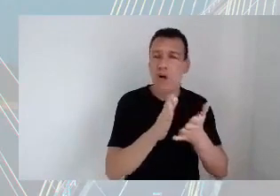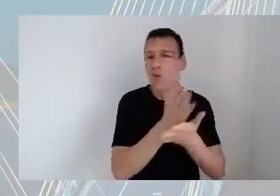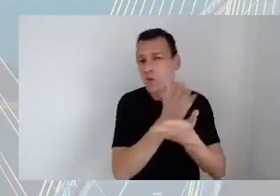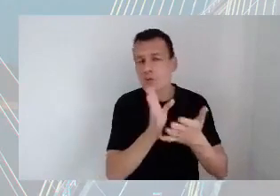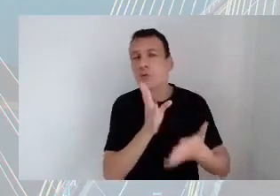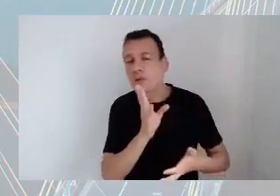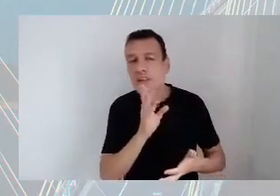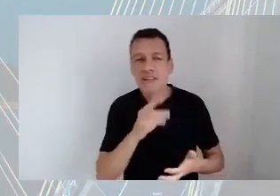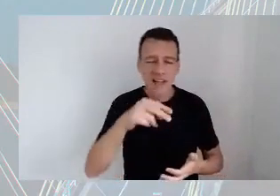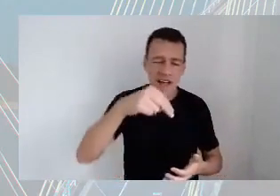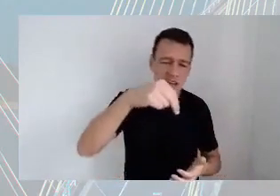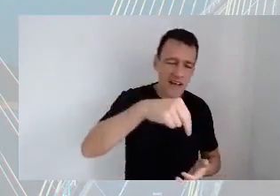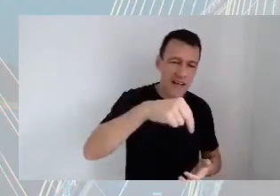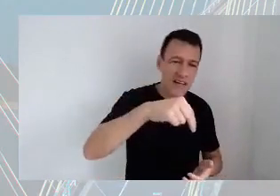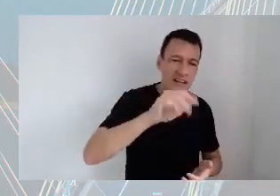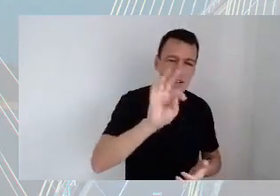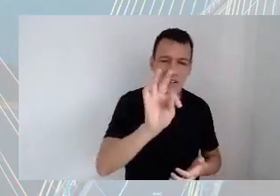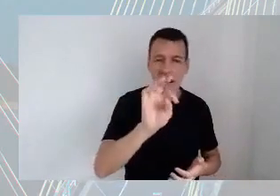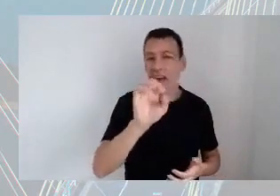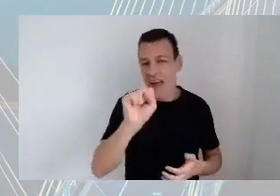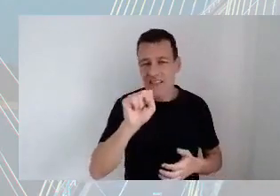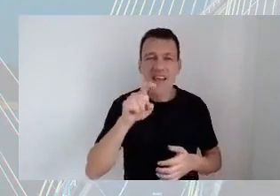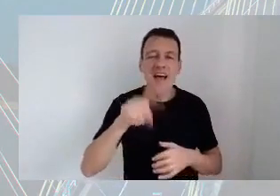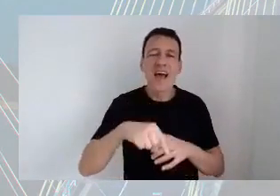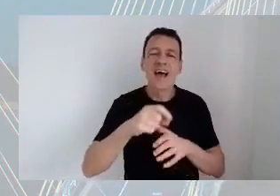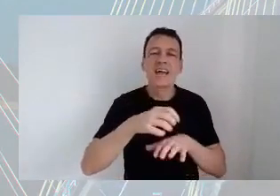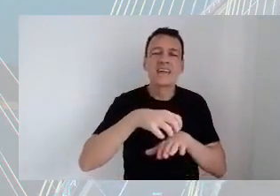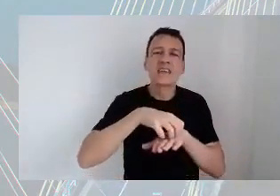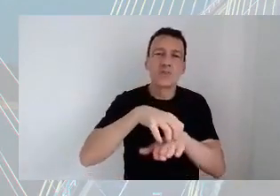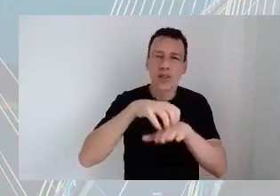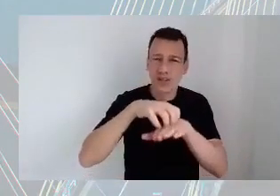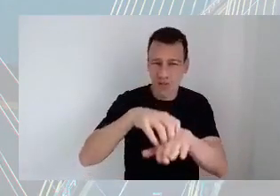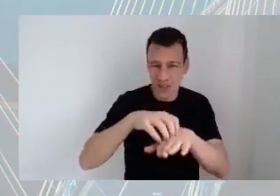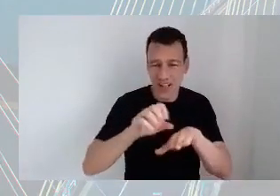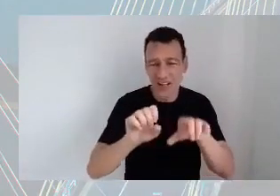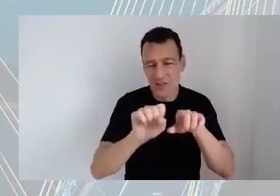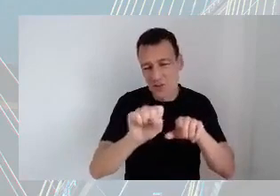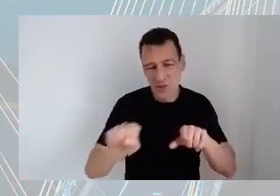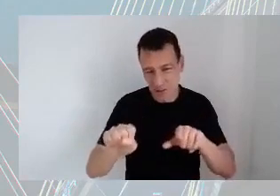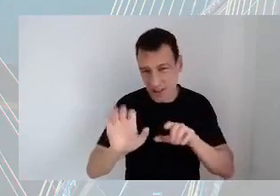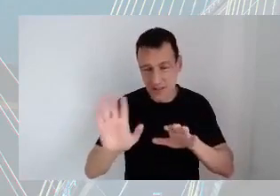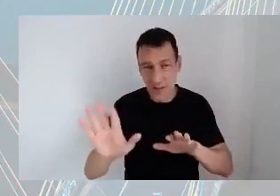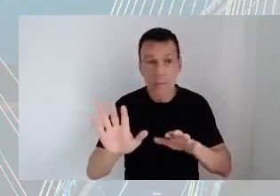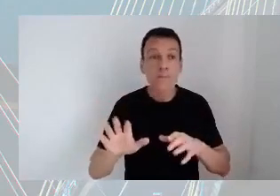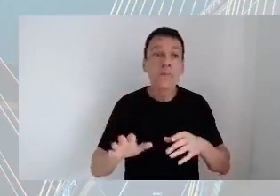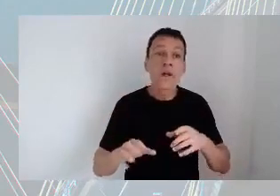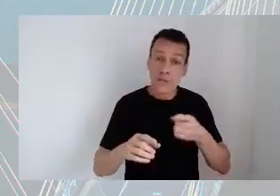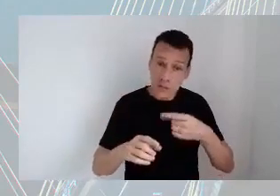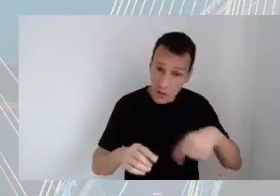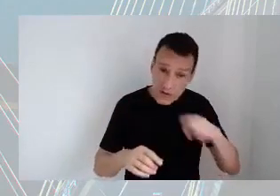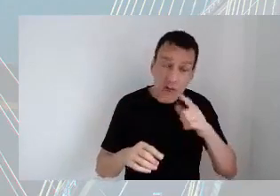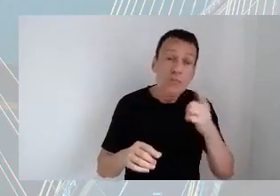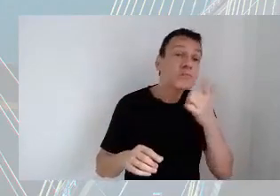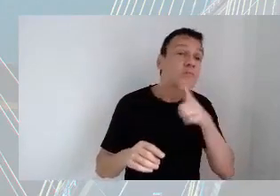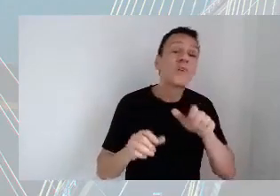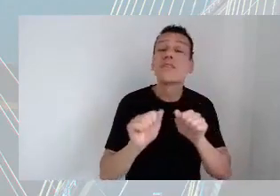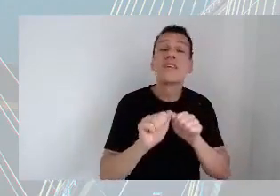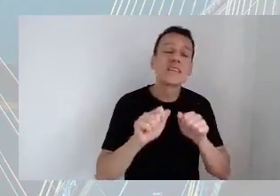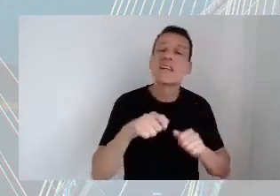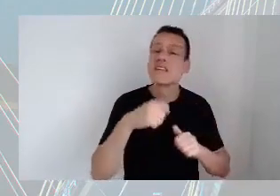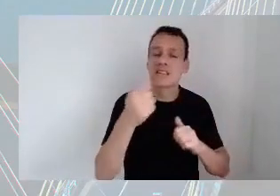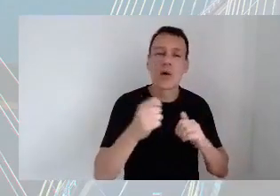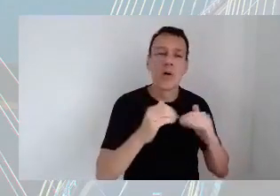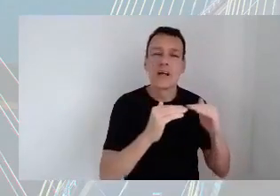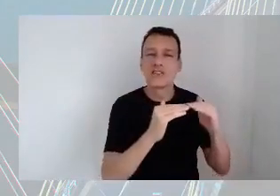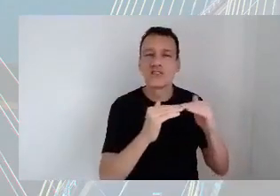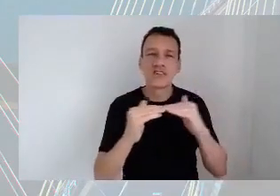mais legais hoje, são super parceiros nossos. E a gente entrou lá com o que a gente chama de esteira ágil. Na verdade, até é legal mencionar que esse projeto começou com um